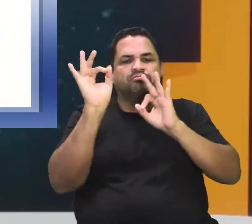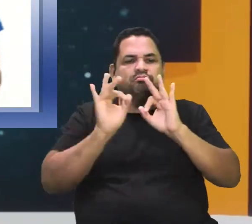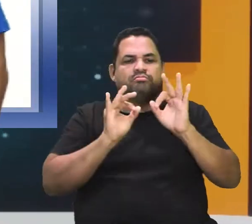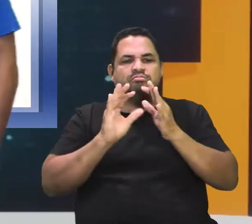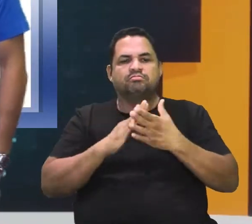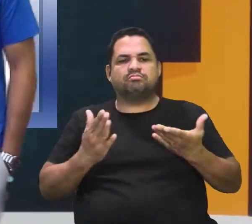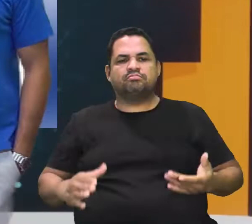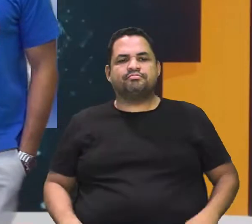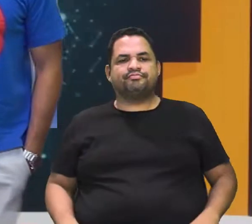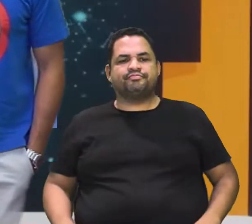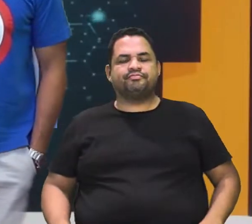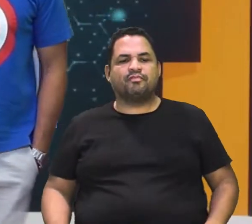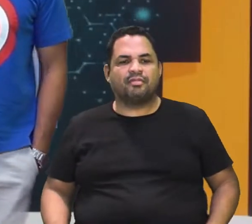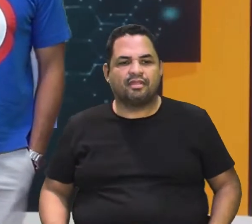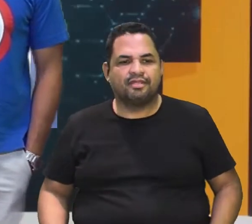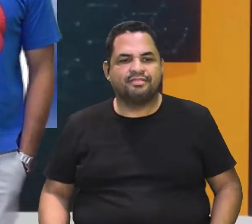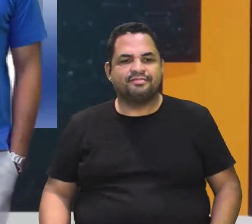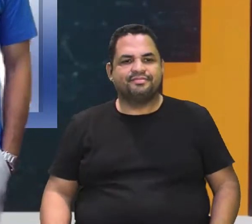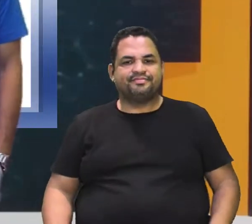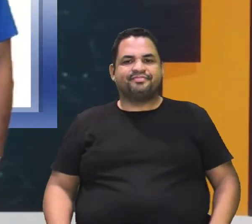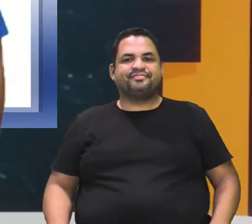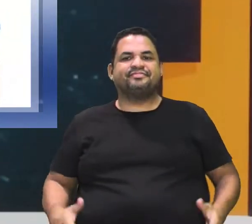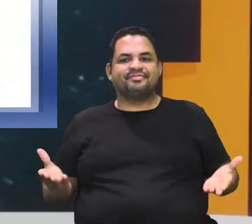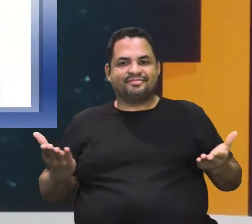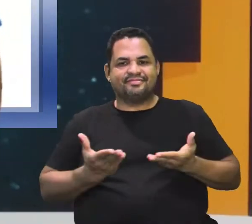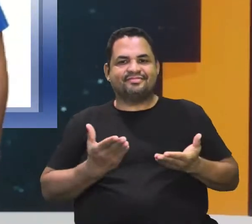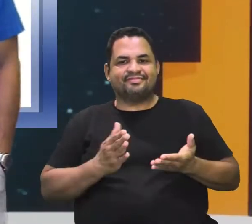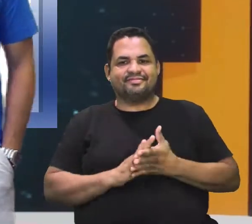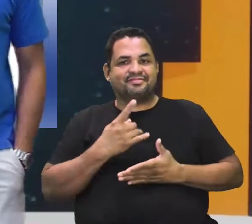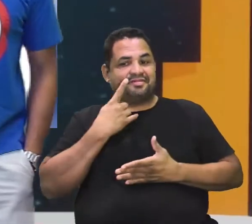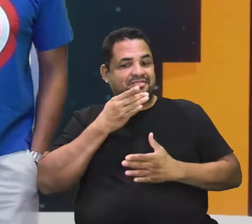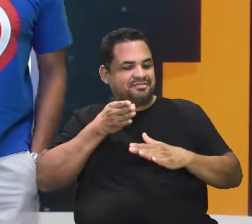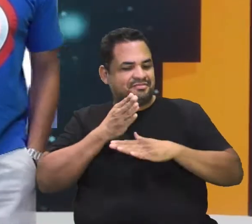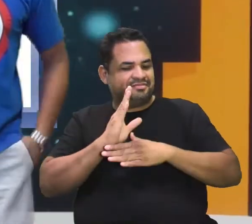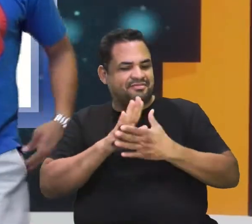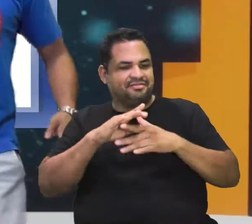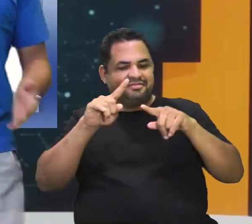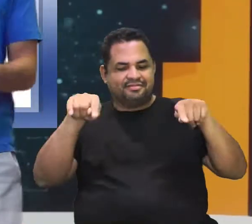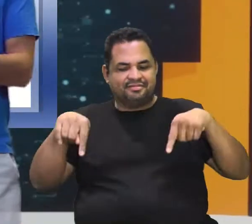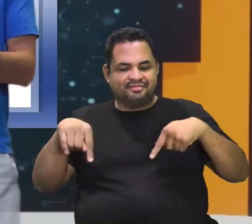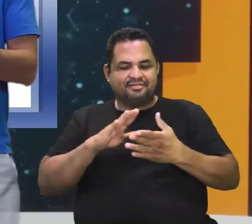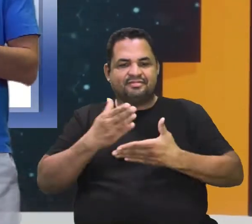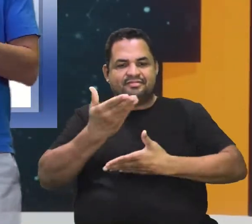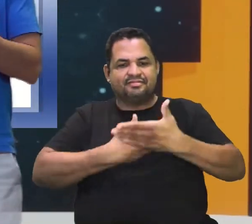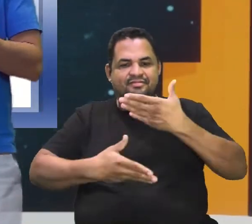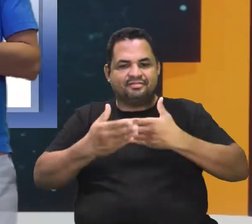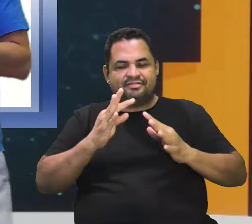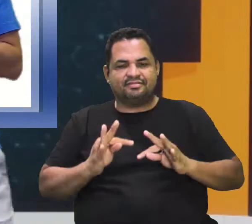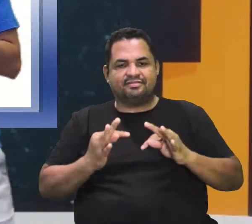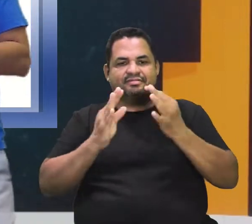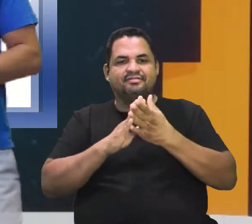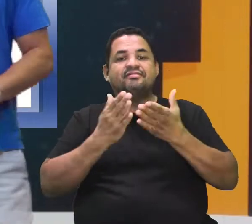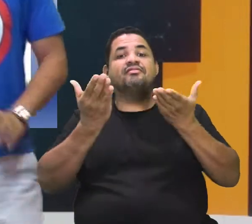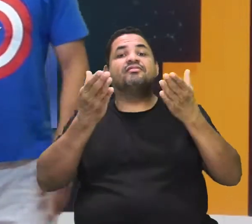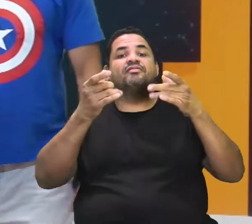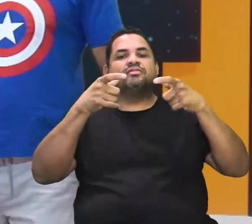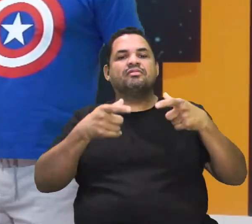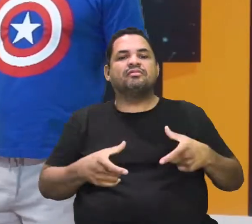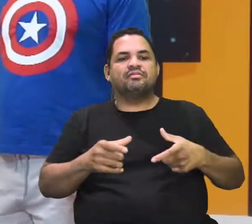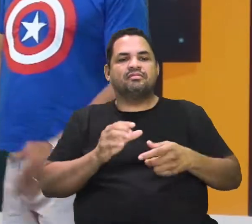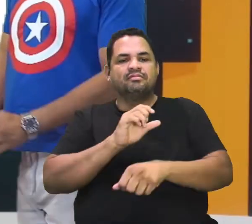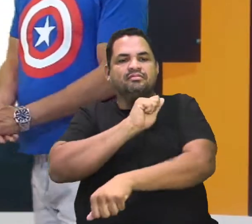Com certeza ia direto nas salas que dizem mediação tecnológica. Então a Escola Maria Celeste, vamos ver onde fica?